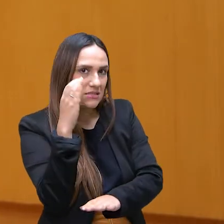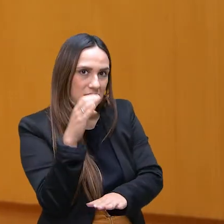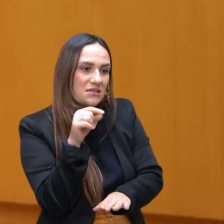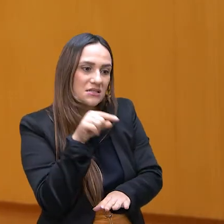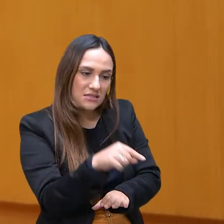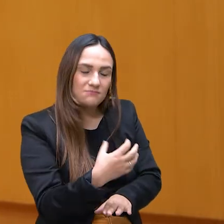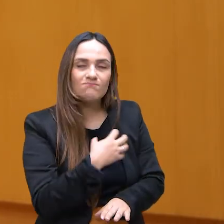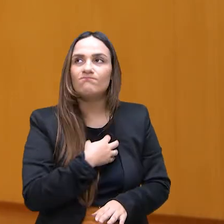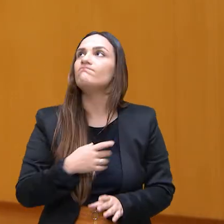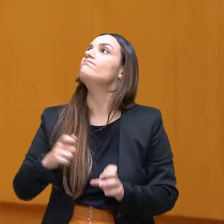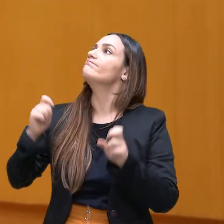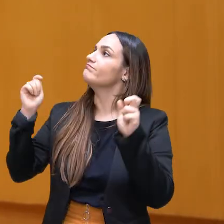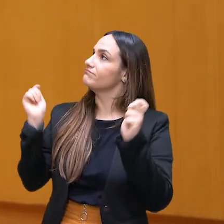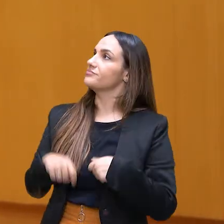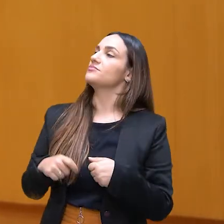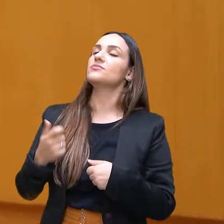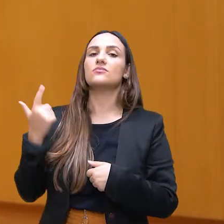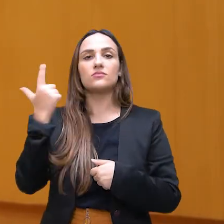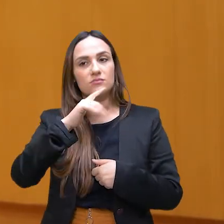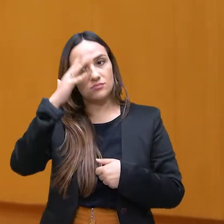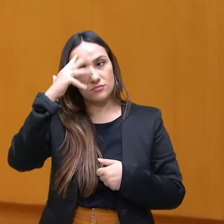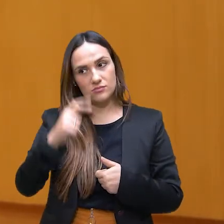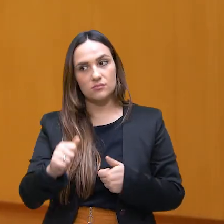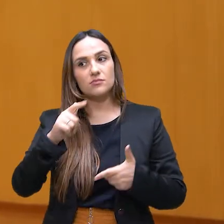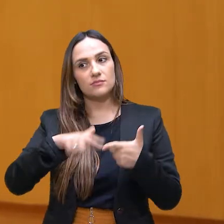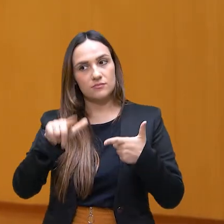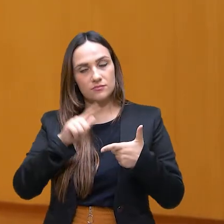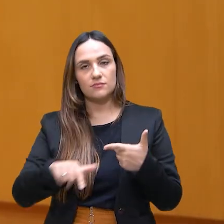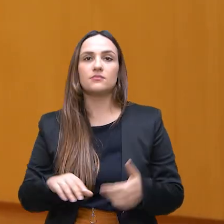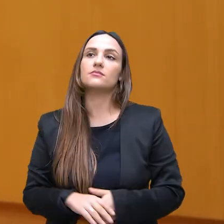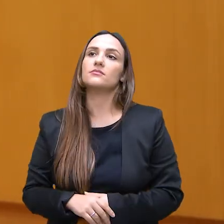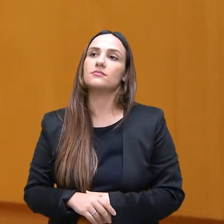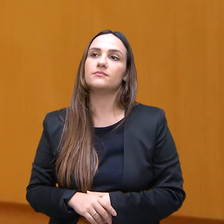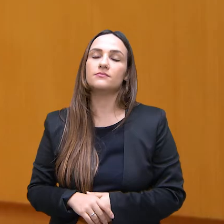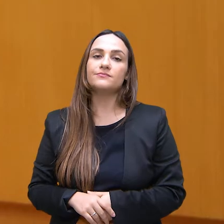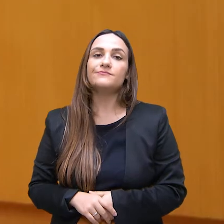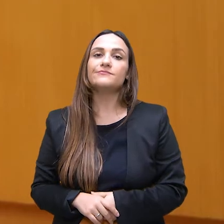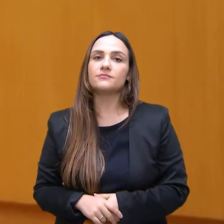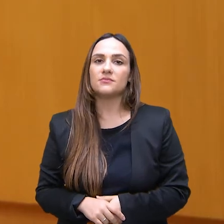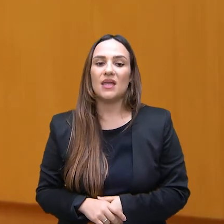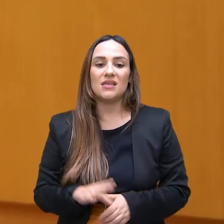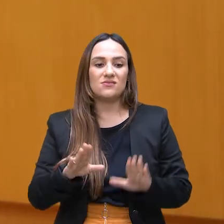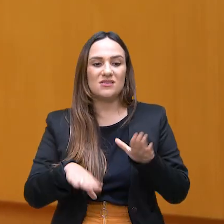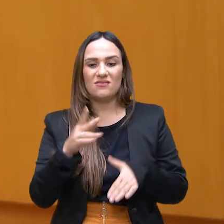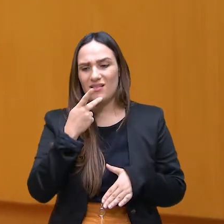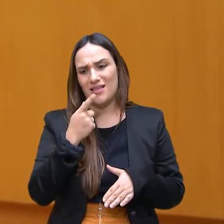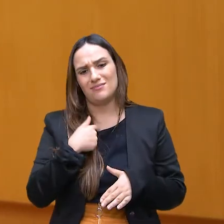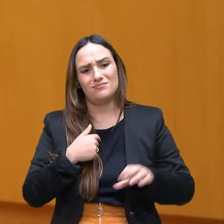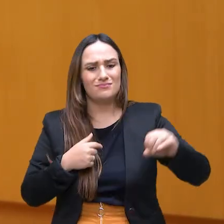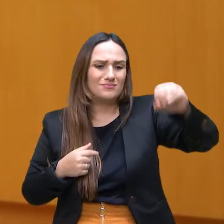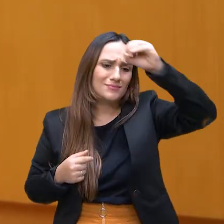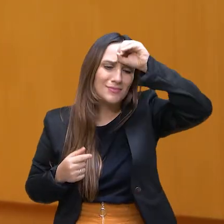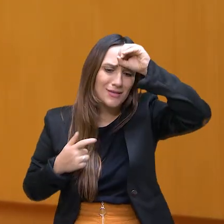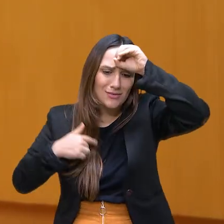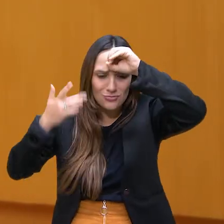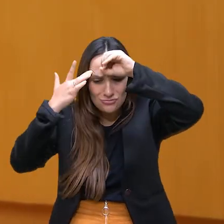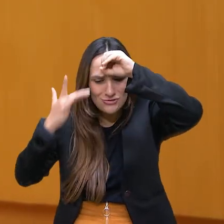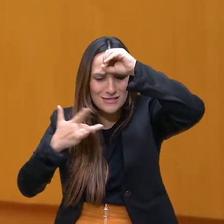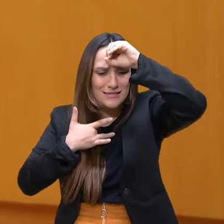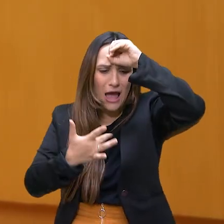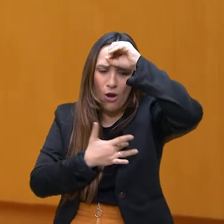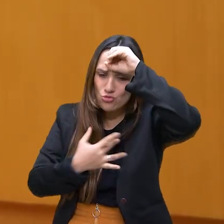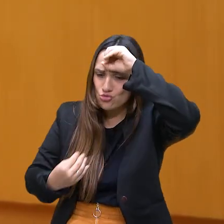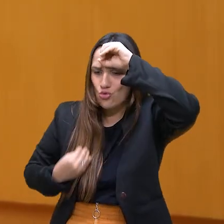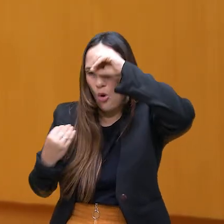instruído, capacitado a decidir aquela questão. Não vai ser por falta de conhecimento da área de saúde que ele não